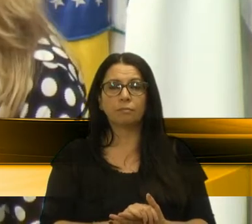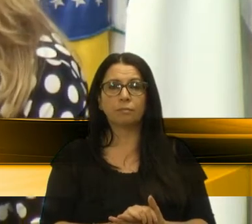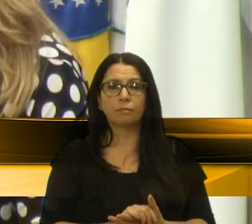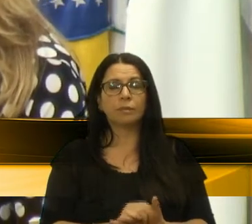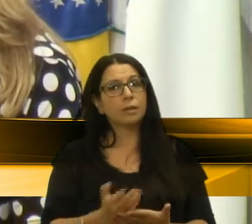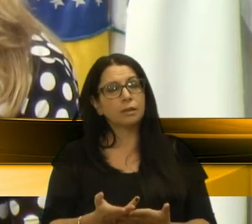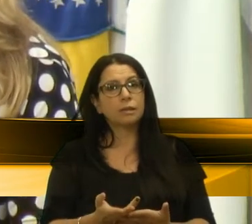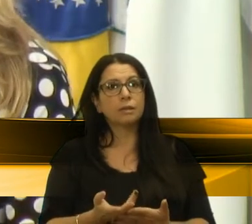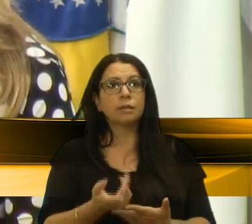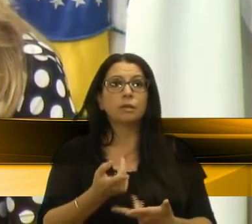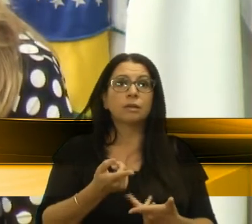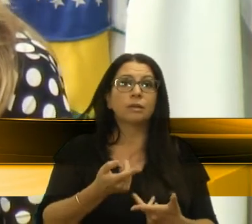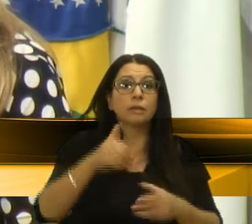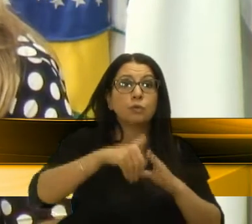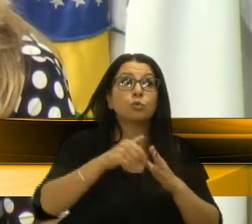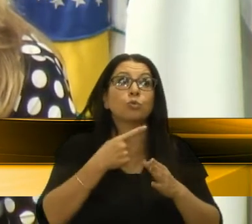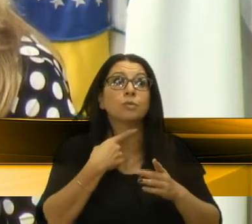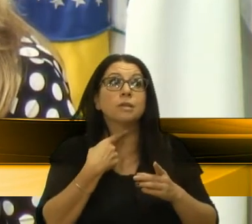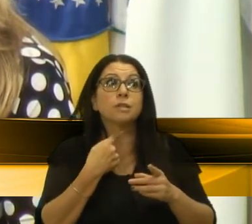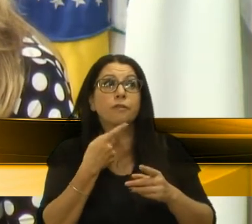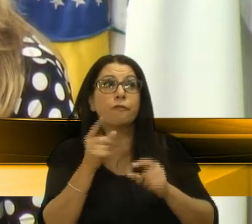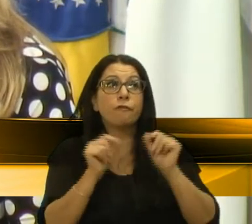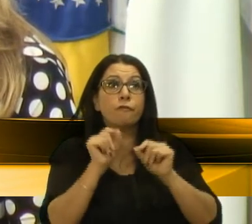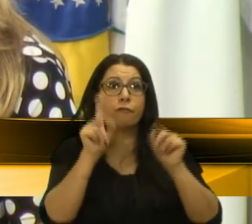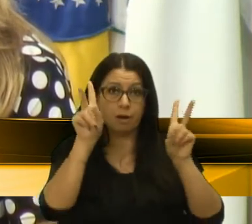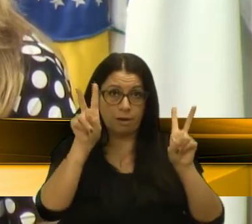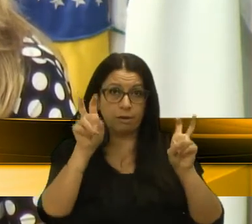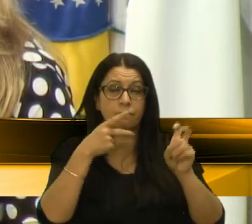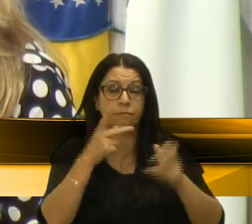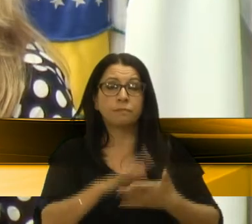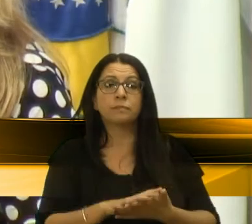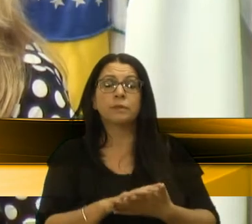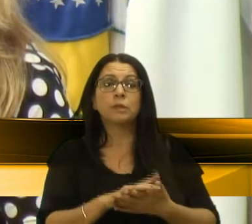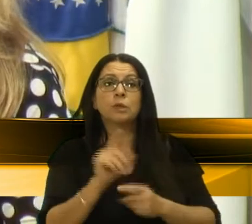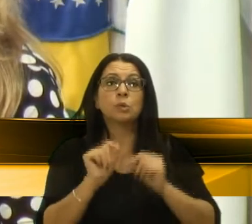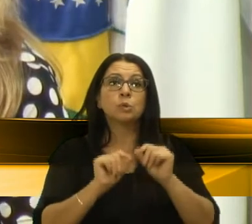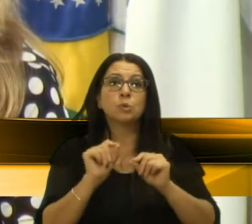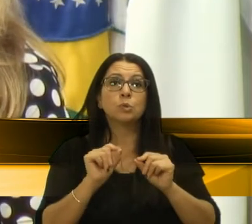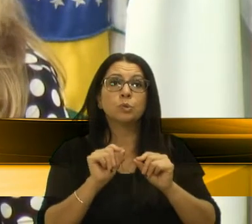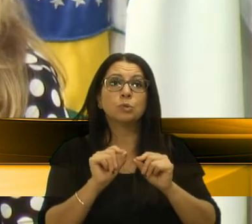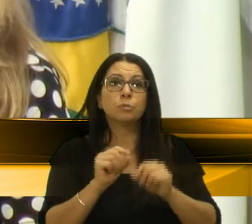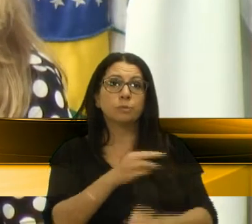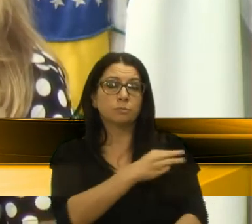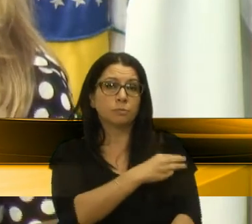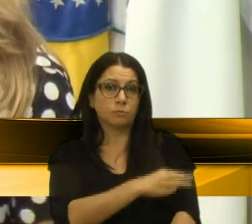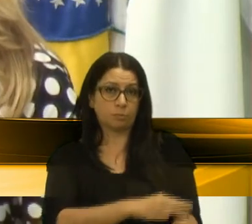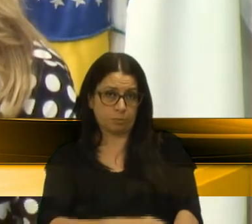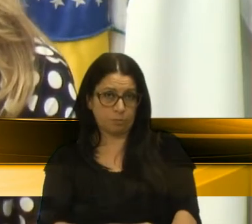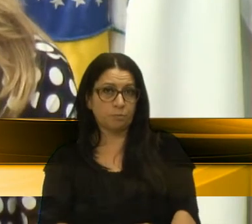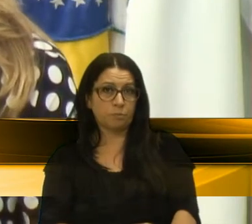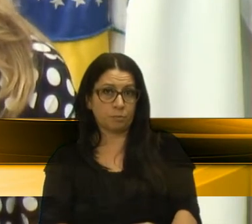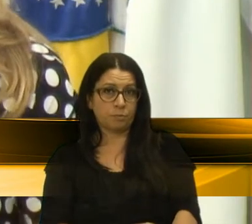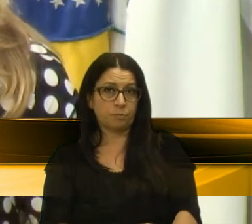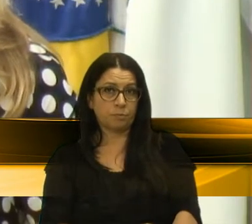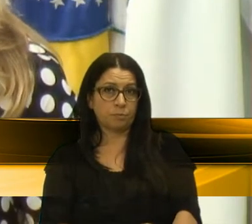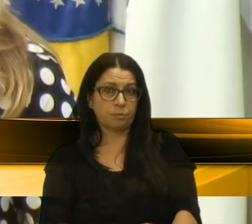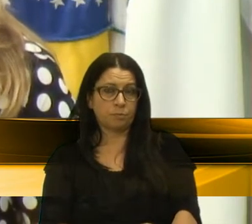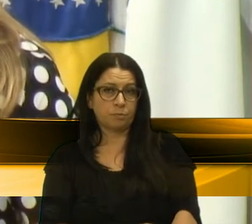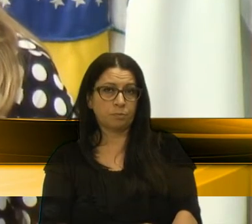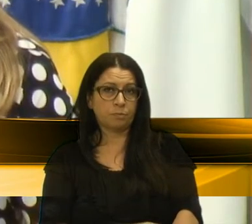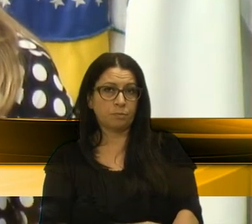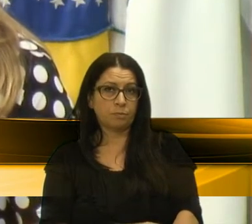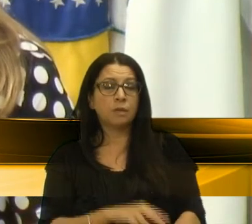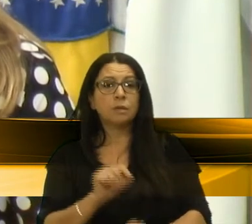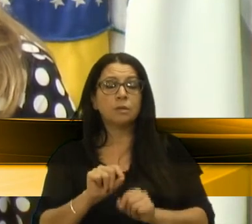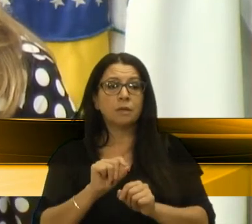de desmistificar, é, então, em relação à questão do magistério, né? Tem uma